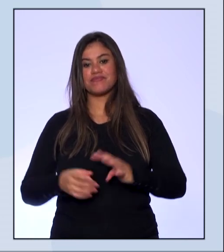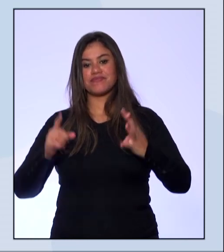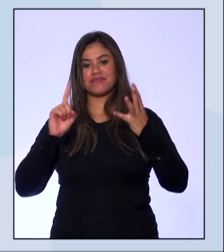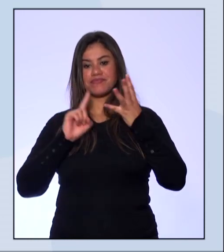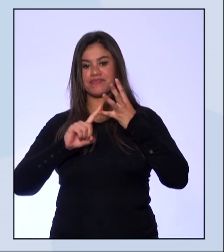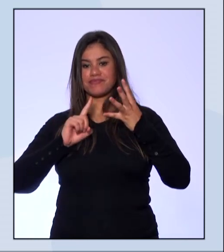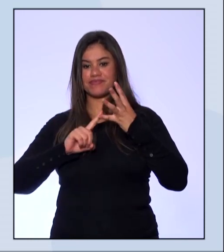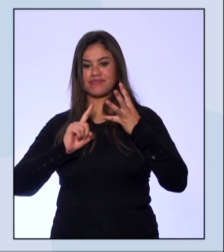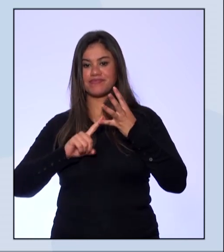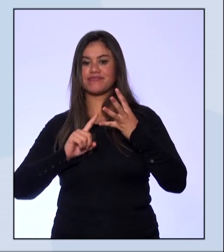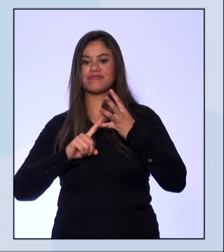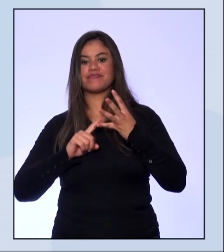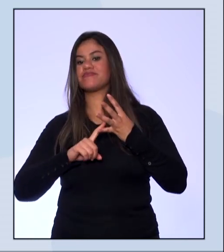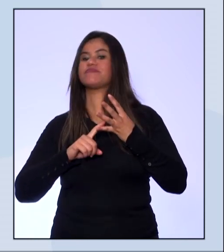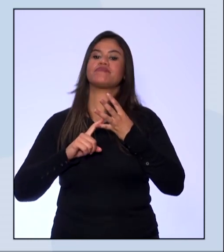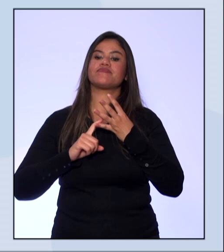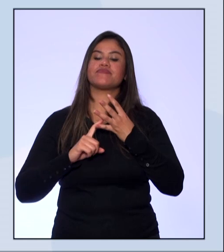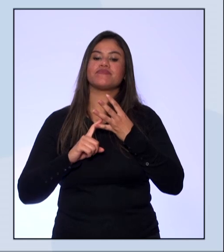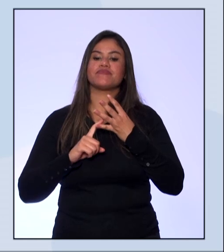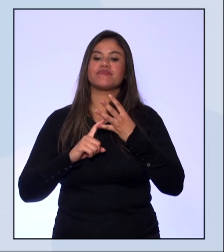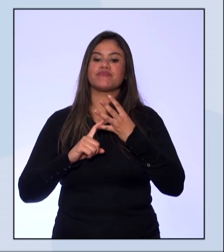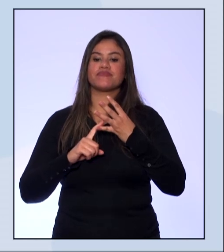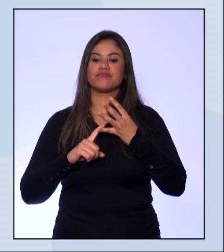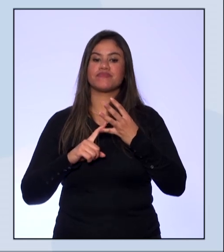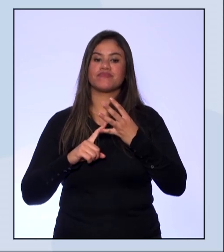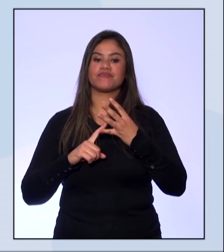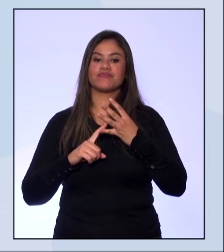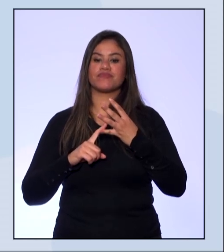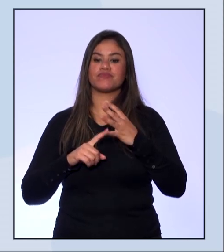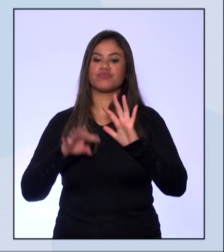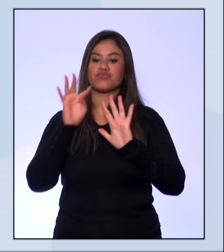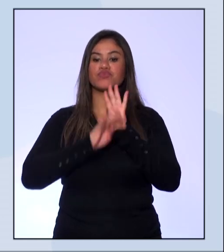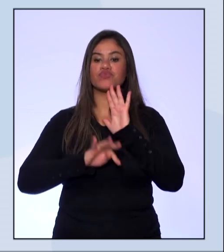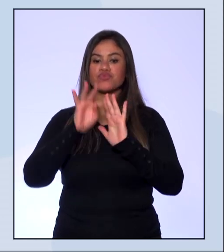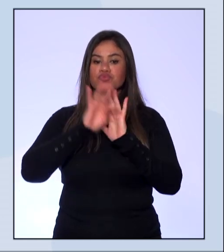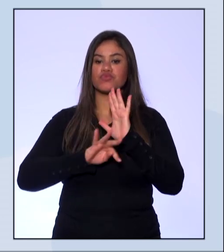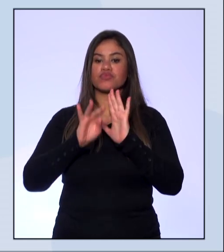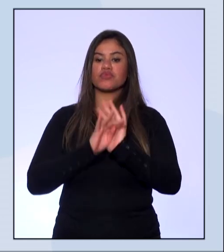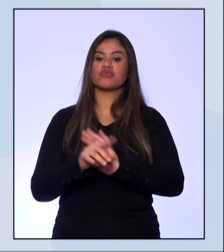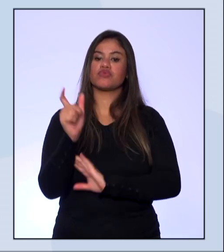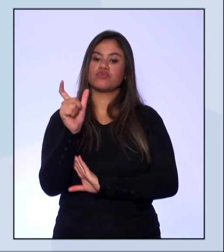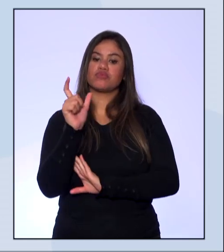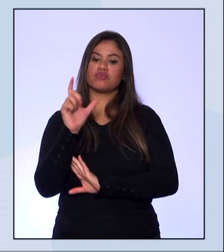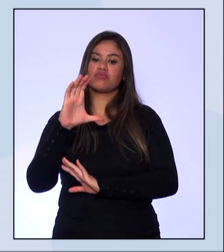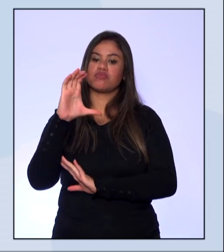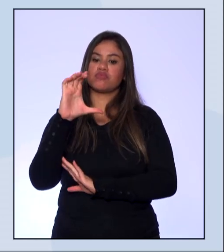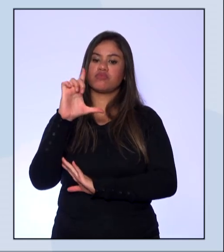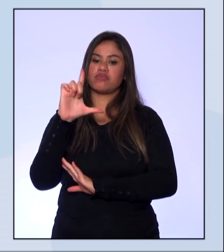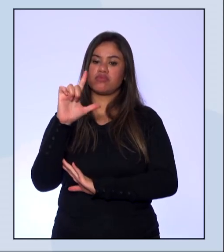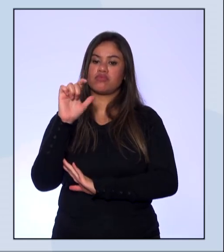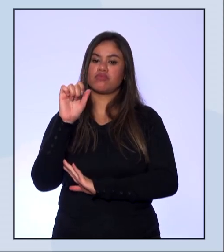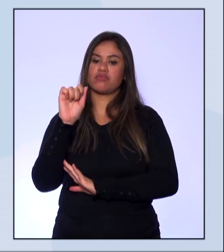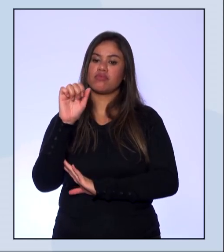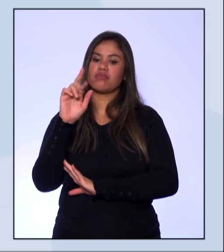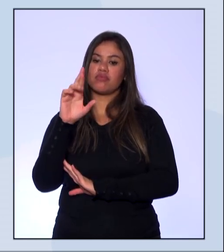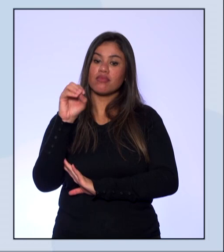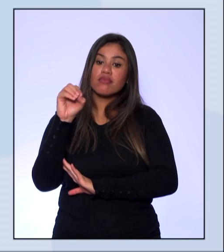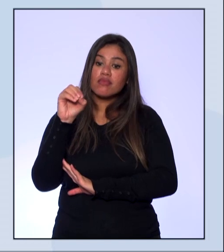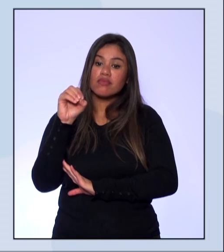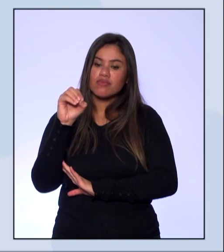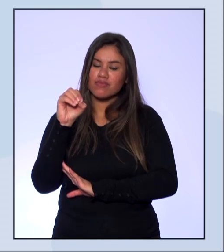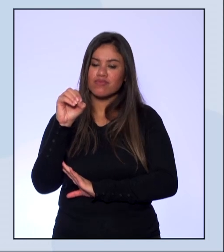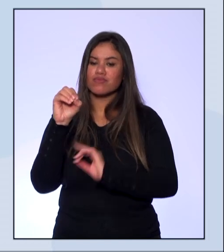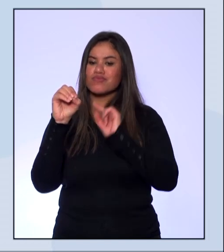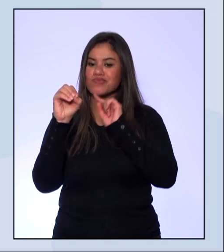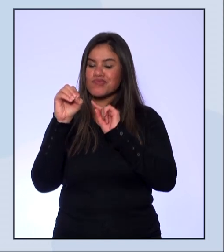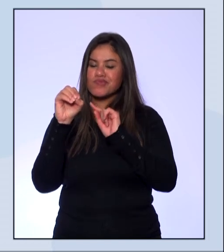diz assim, a questão 4. No texto, a palavra claro, que é isso que a gente está falando,